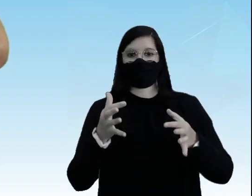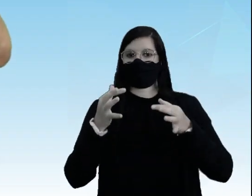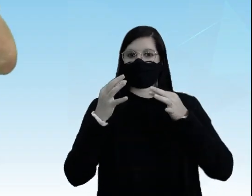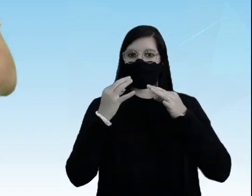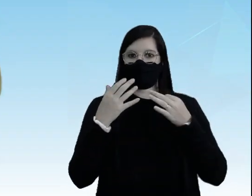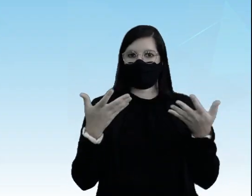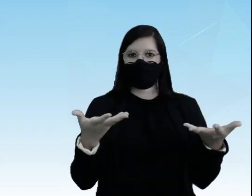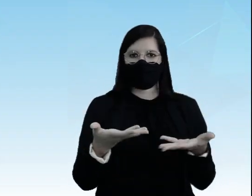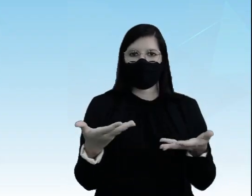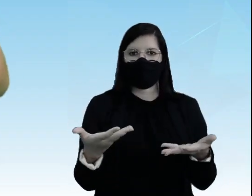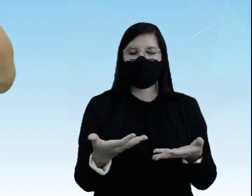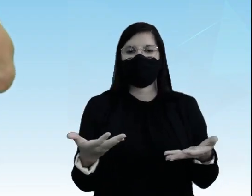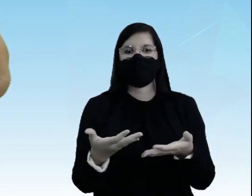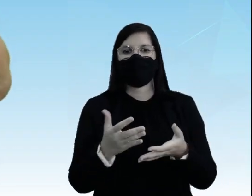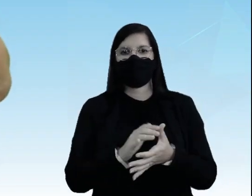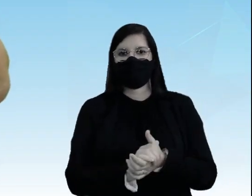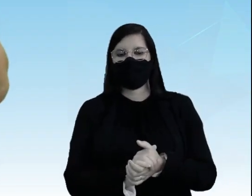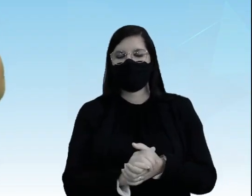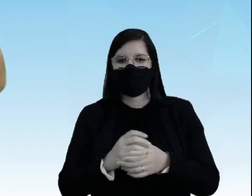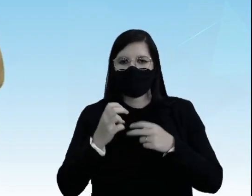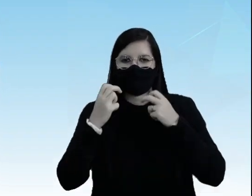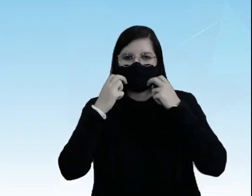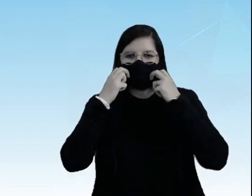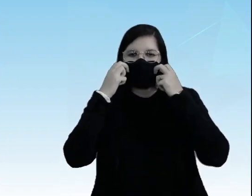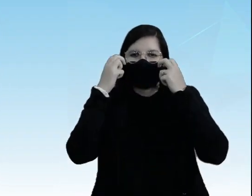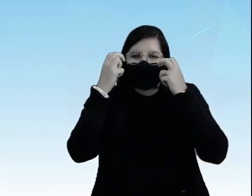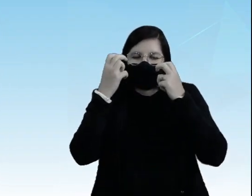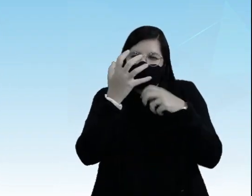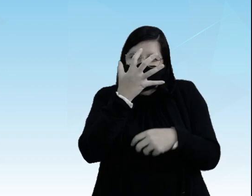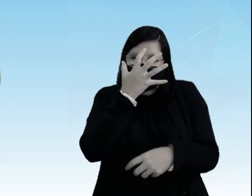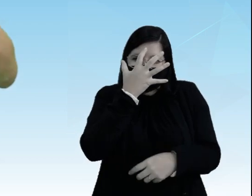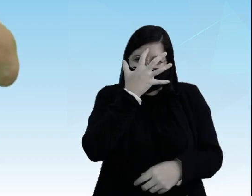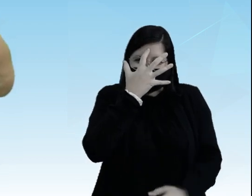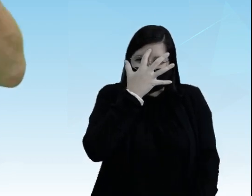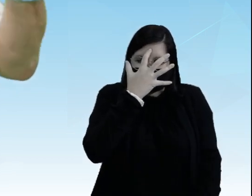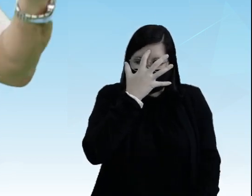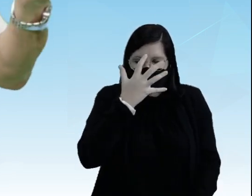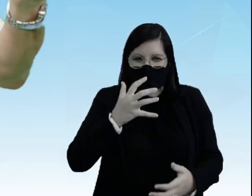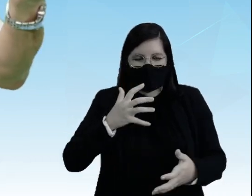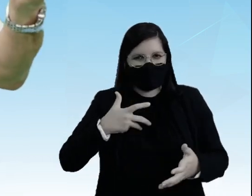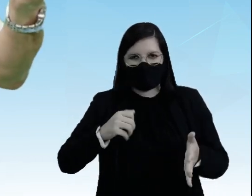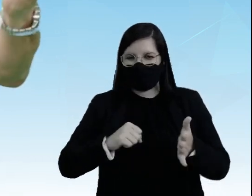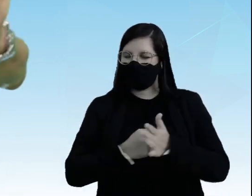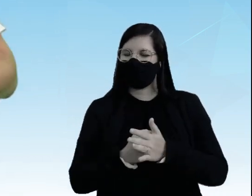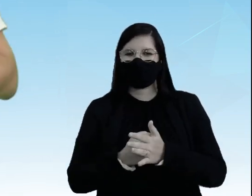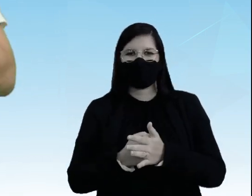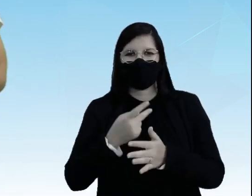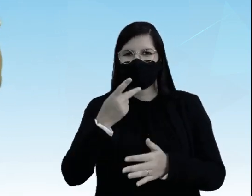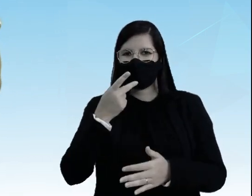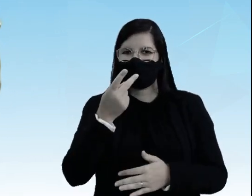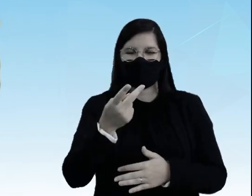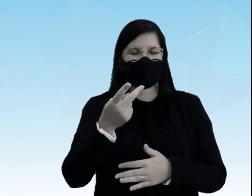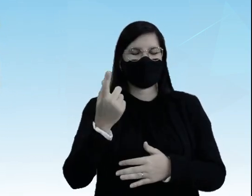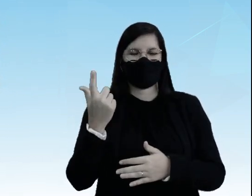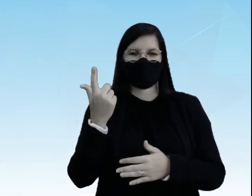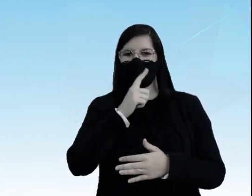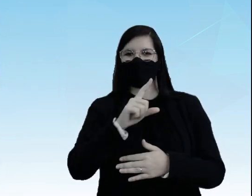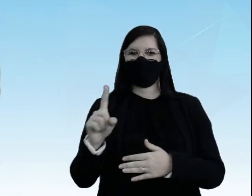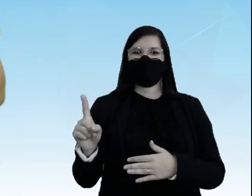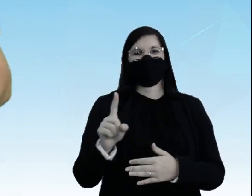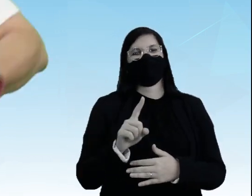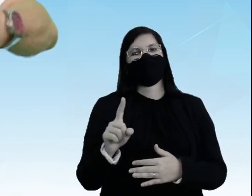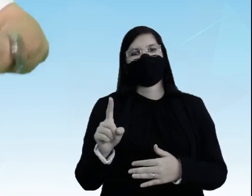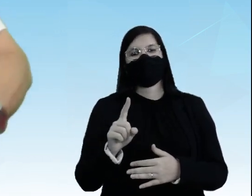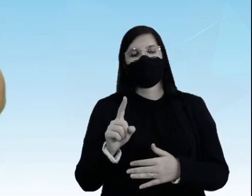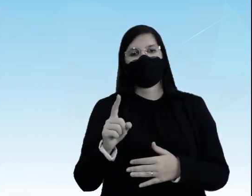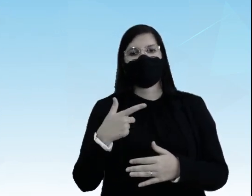bem fixamente, a timidez muitas vezes bloqueia, certo? A gente falar em público. Mas